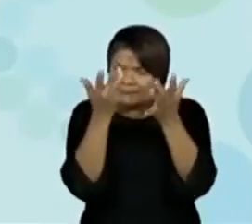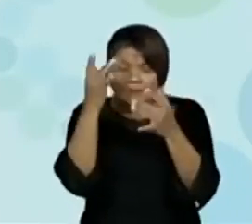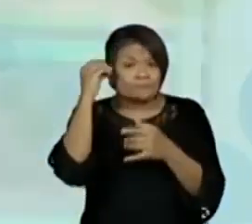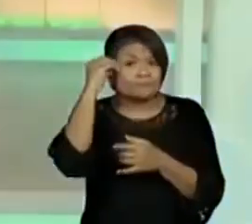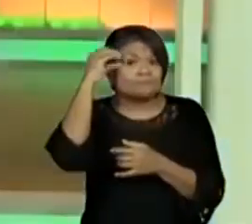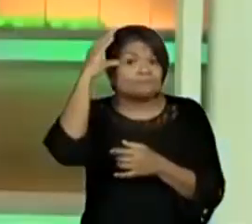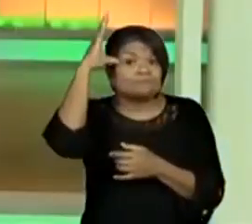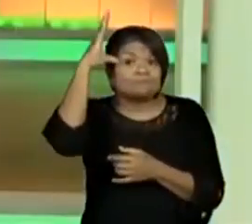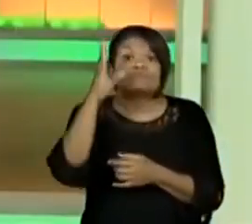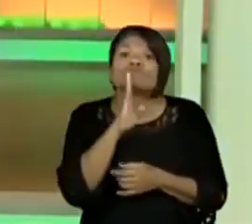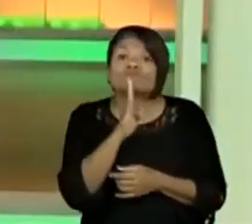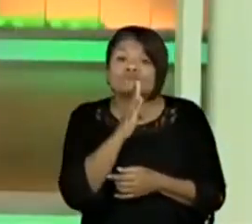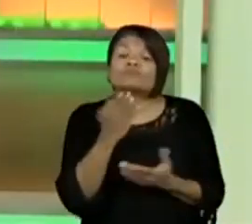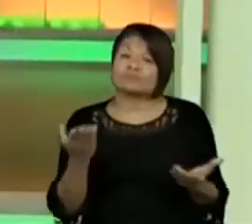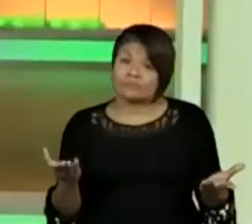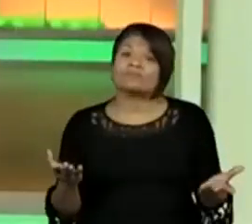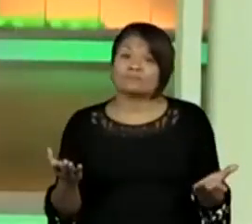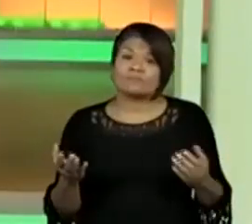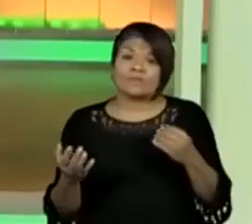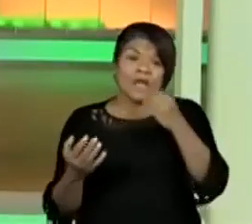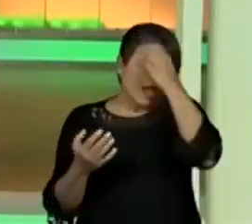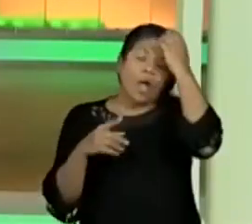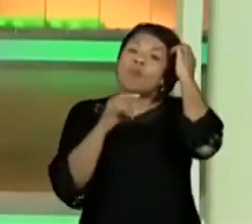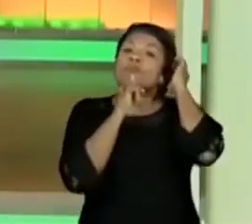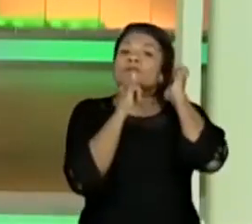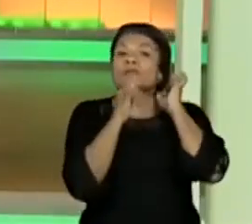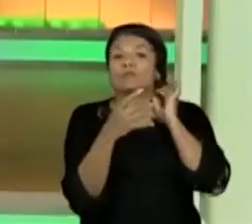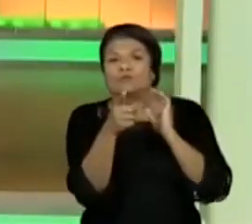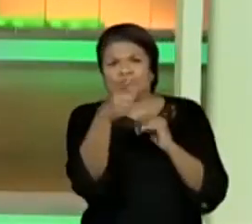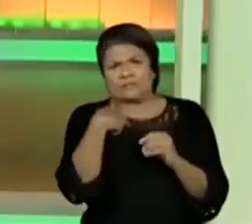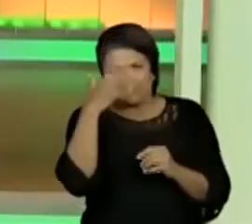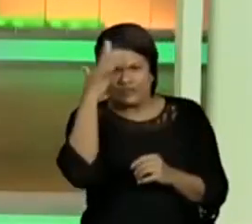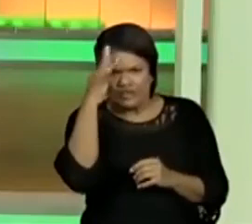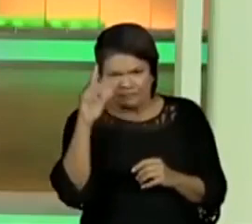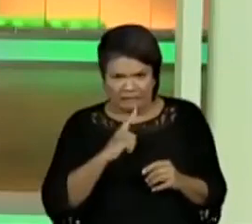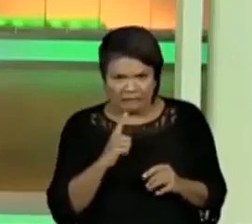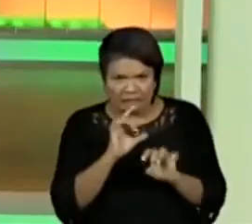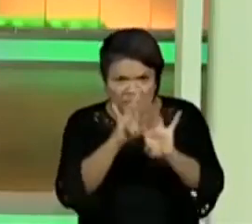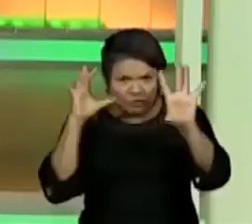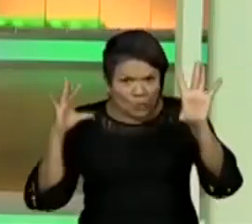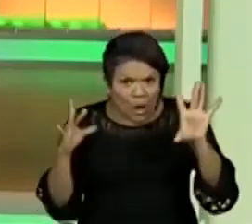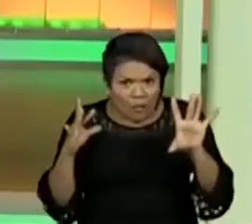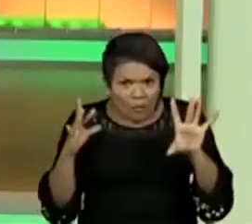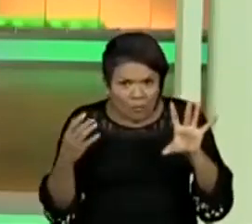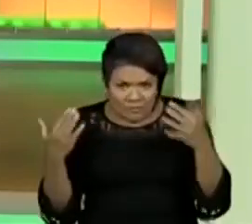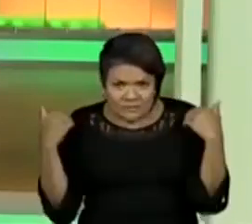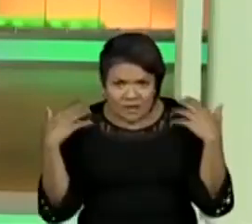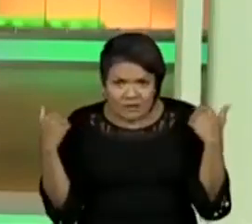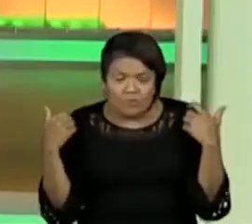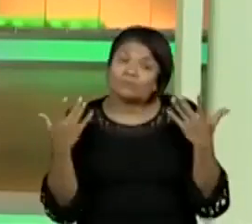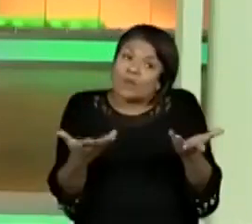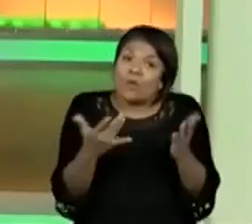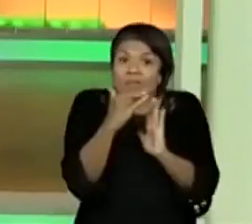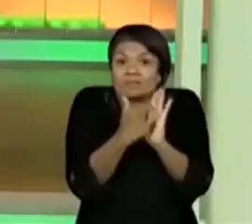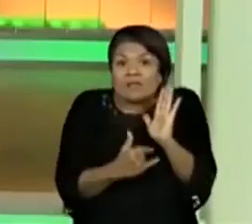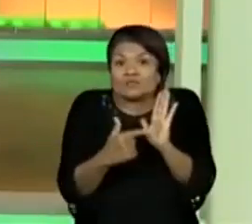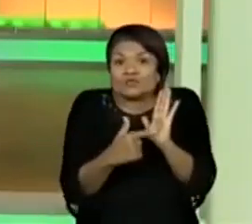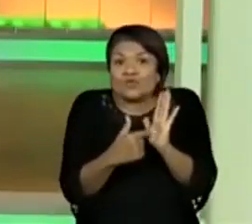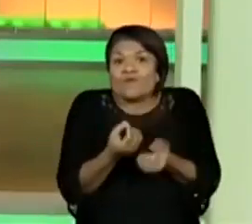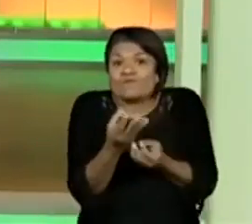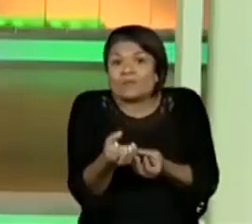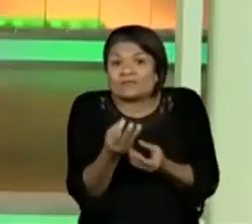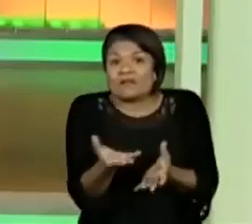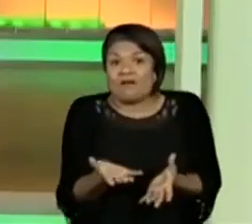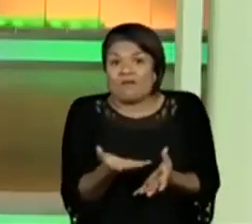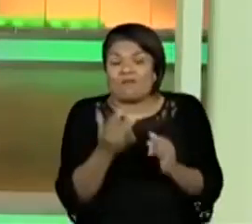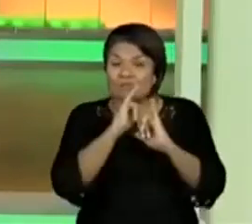Conhecimento sobre. Por exemplo, tem gente que nem imaginava desse passeio. E a notícia traz esse texto informativo para a gente conhecer um pouquinho